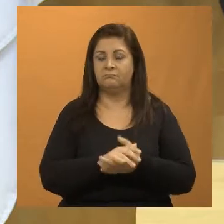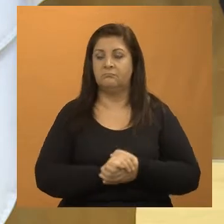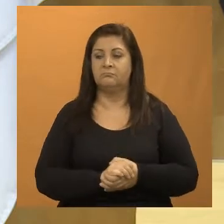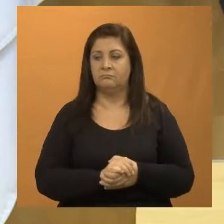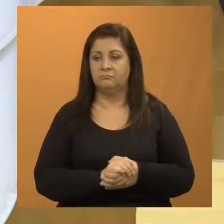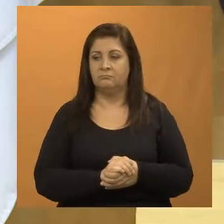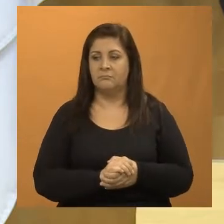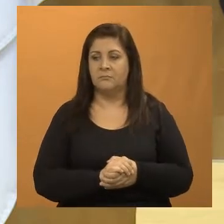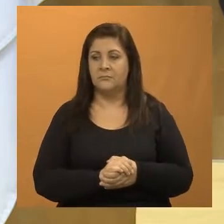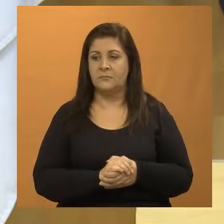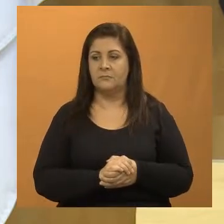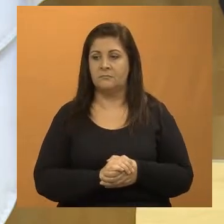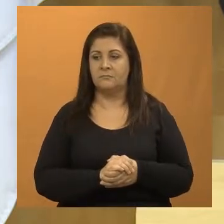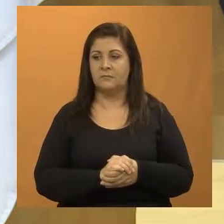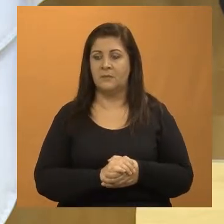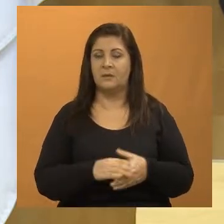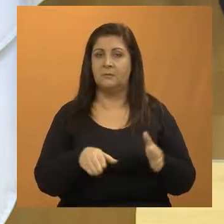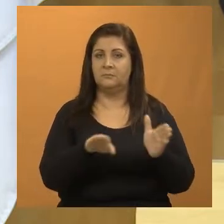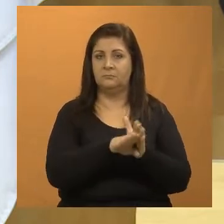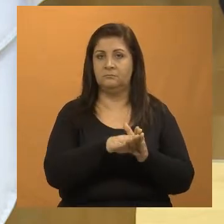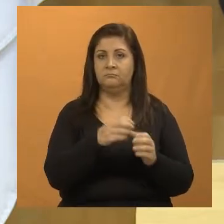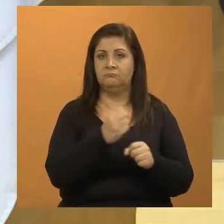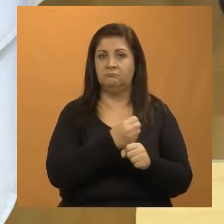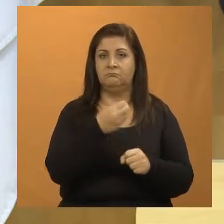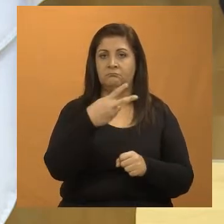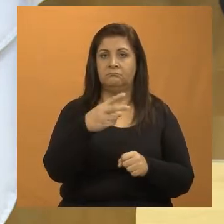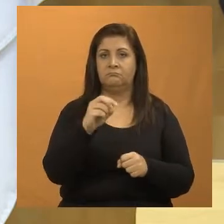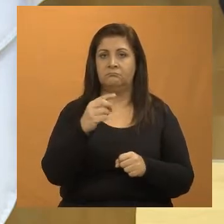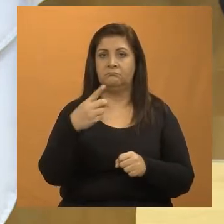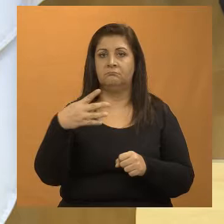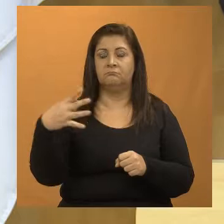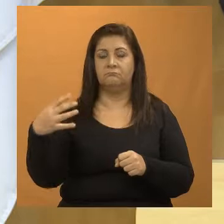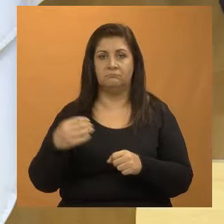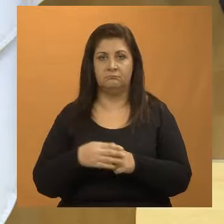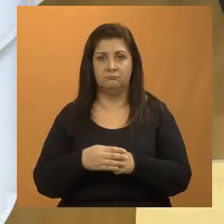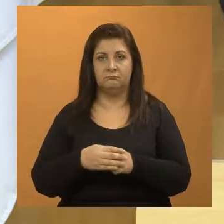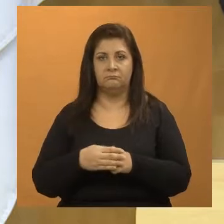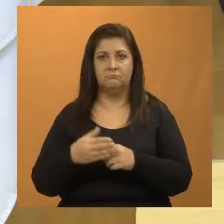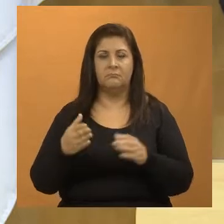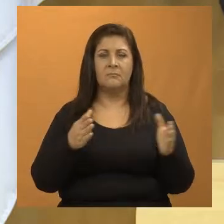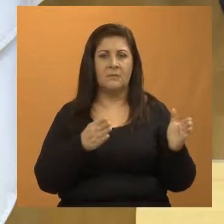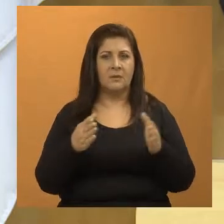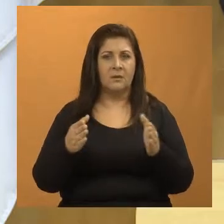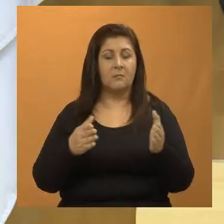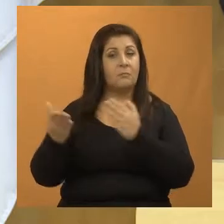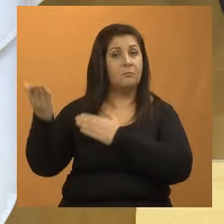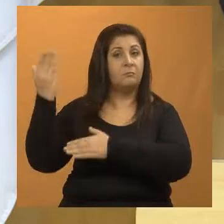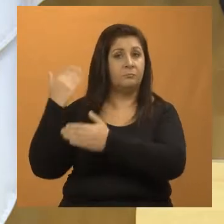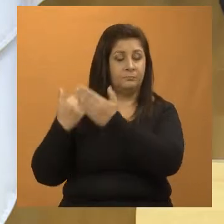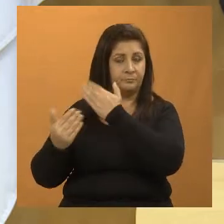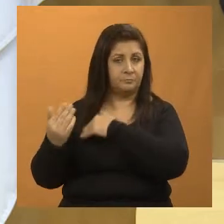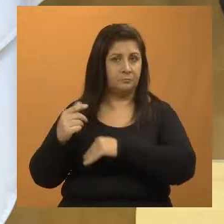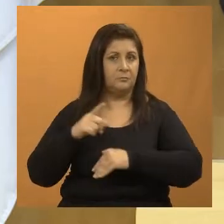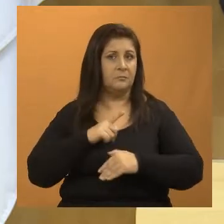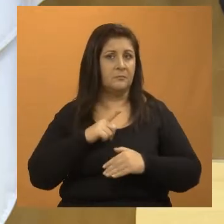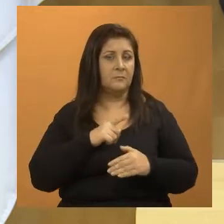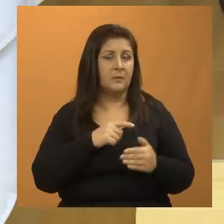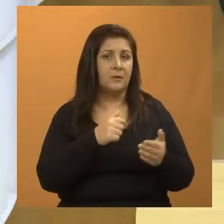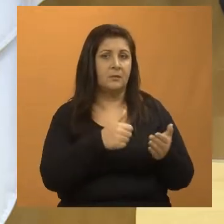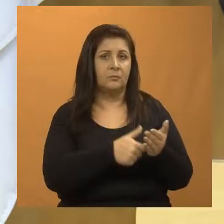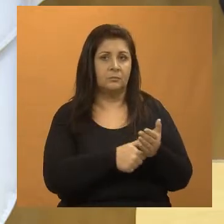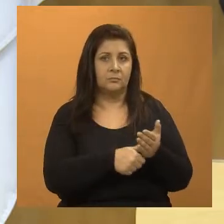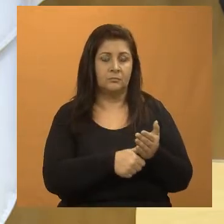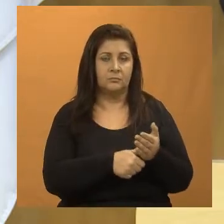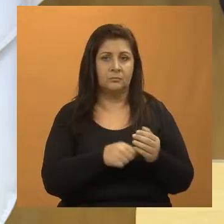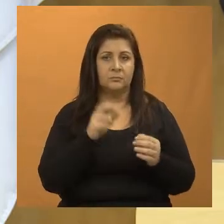sua interdição. O estádio que na gestão anterior foi cedido pelo termo de uso emitido pelo